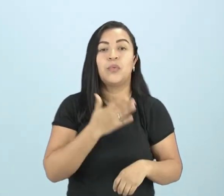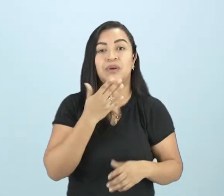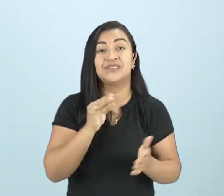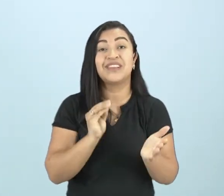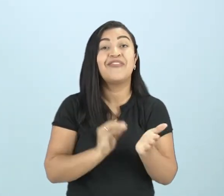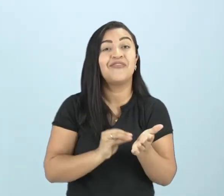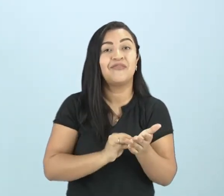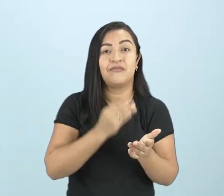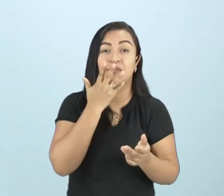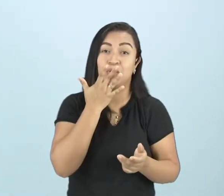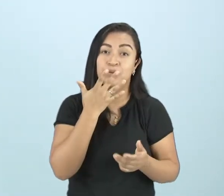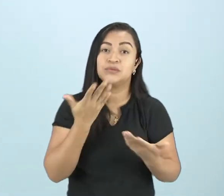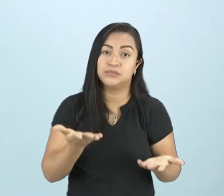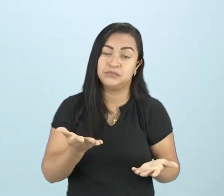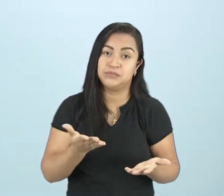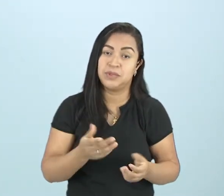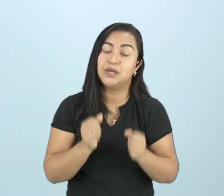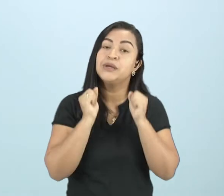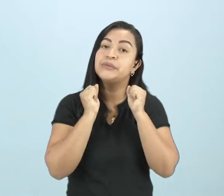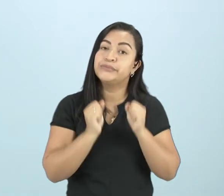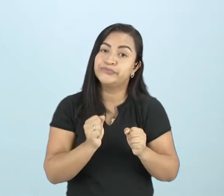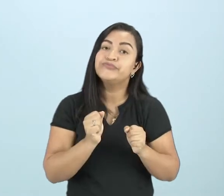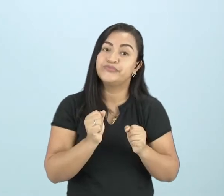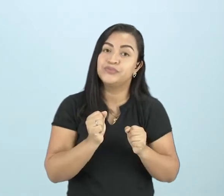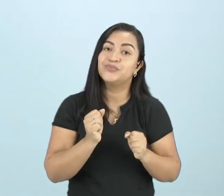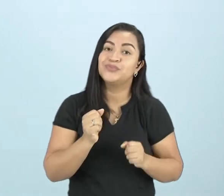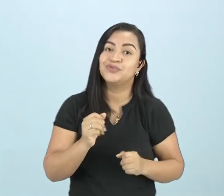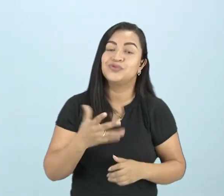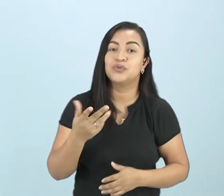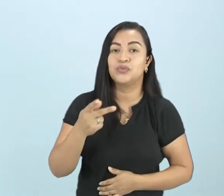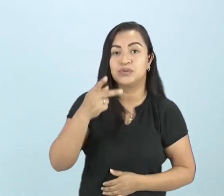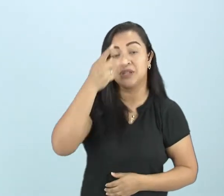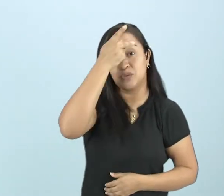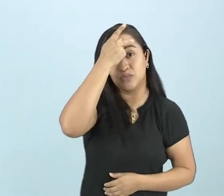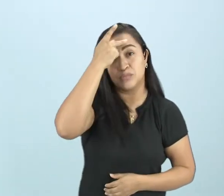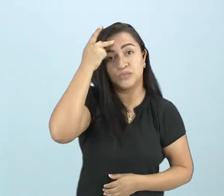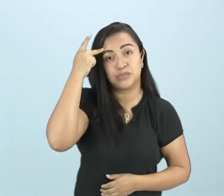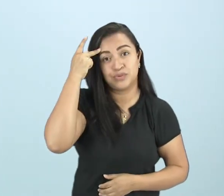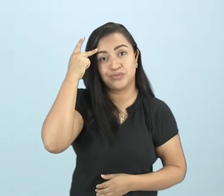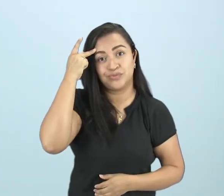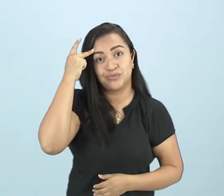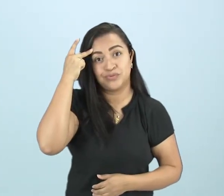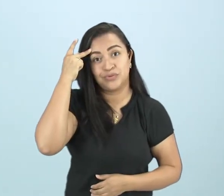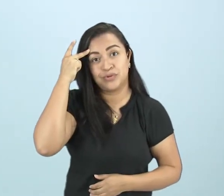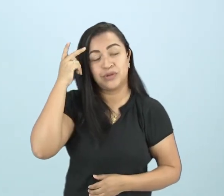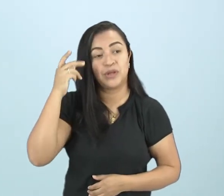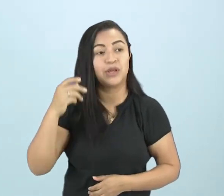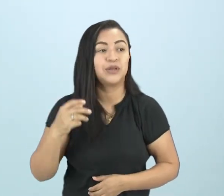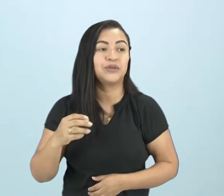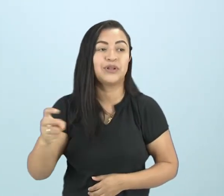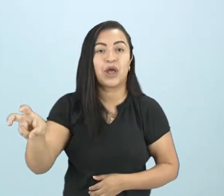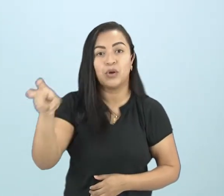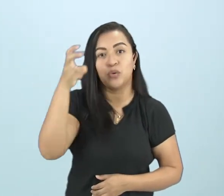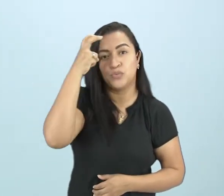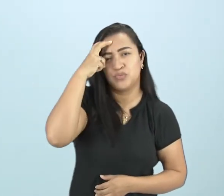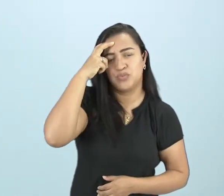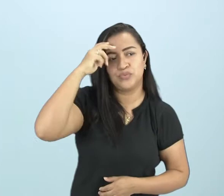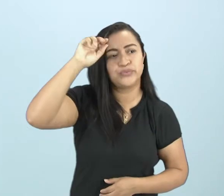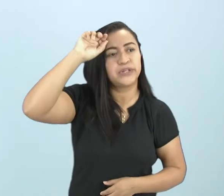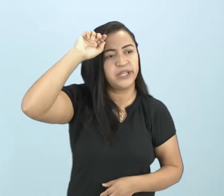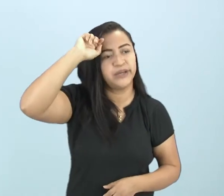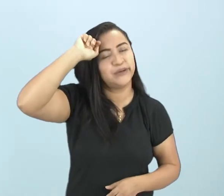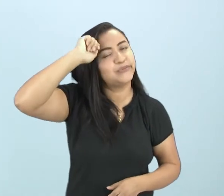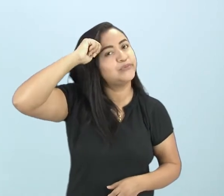acontecer com indivíduos de origem da sua cultura negra, por exemplo. Eu posso ter um indivíduo nascido